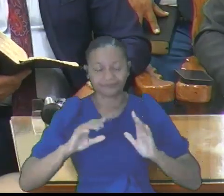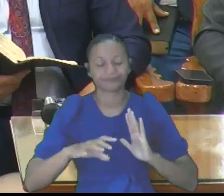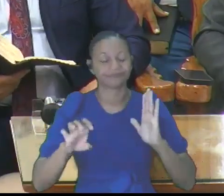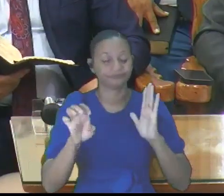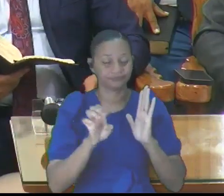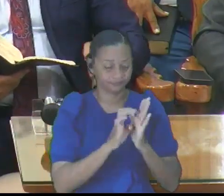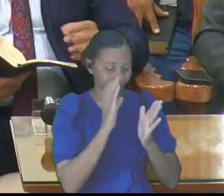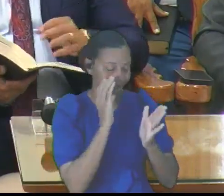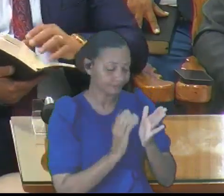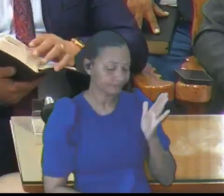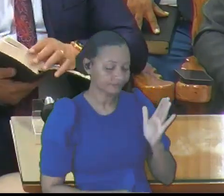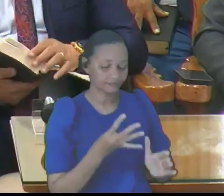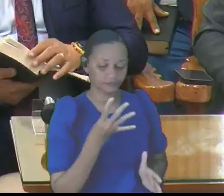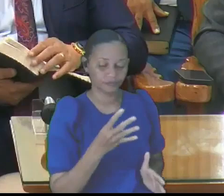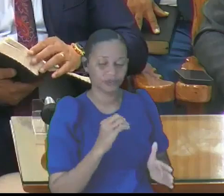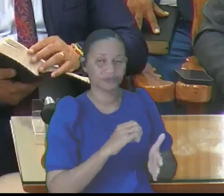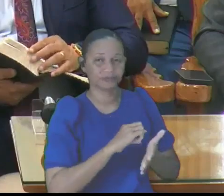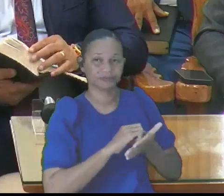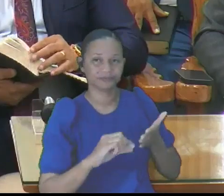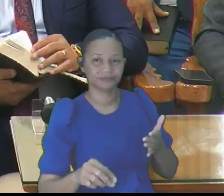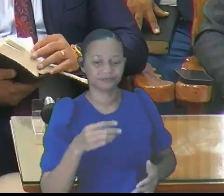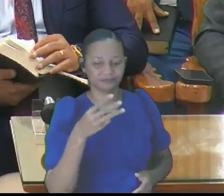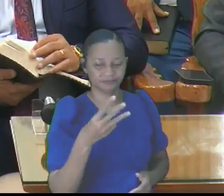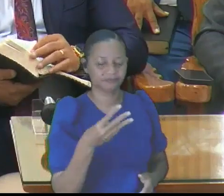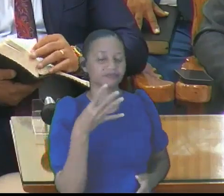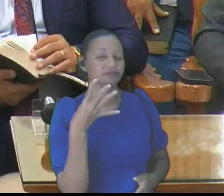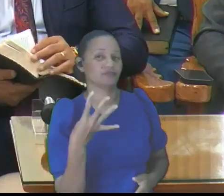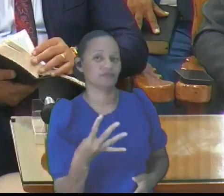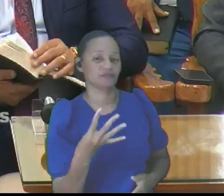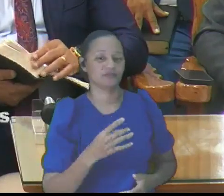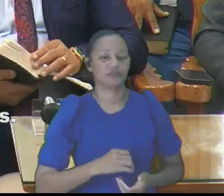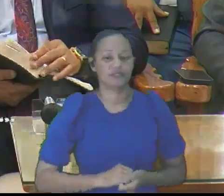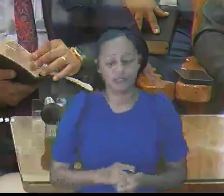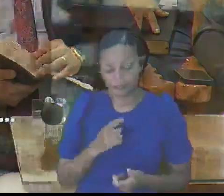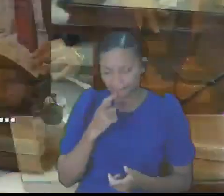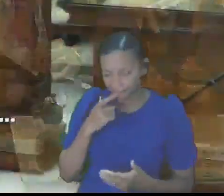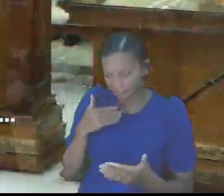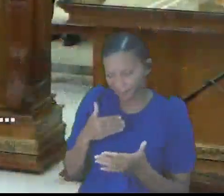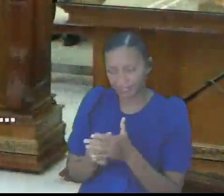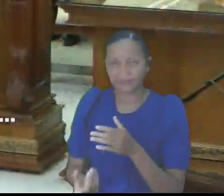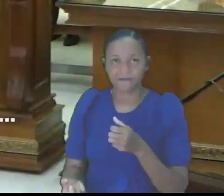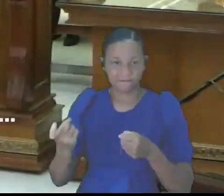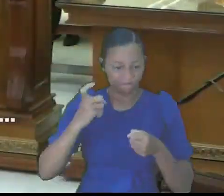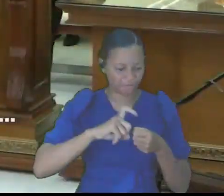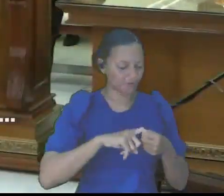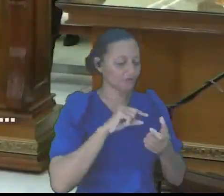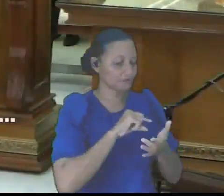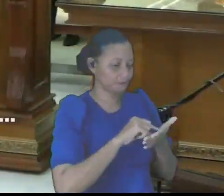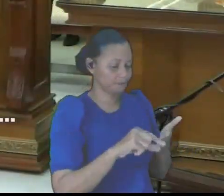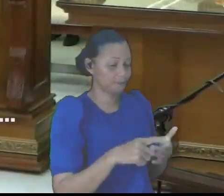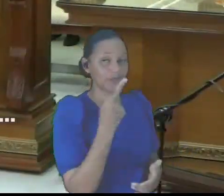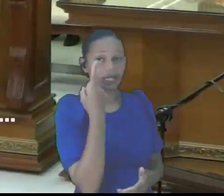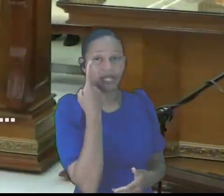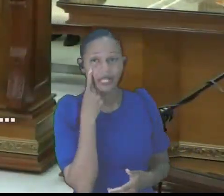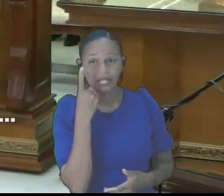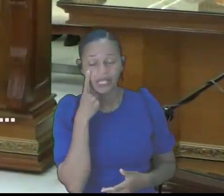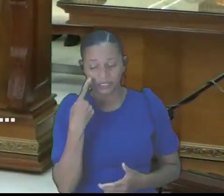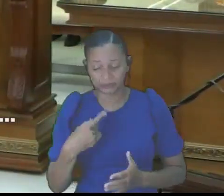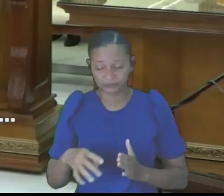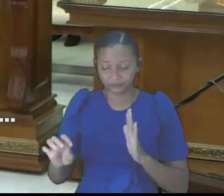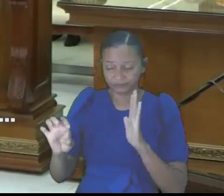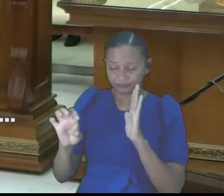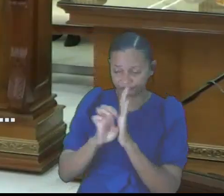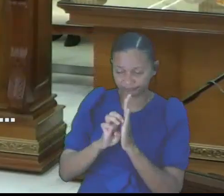Êxodo 40, 34. Êxodo 40, 34. Daqui a pouco a gente vai voltar para esse versículo. Veja bem, Êxodo